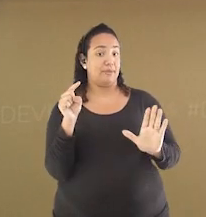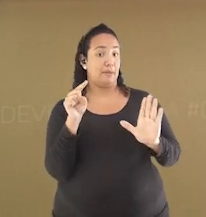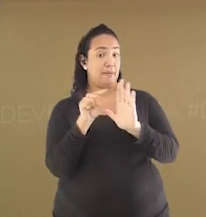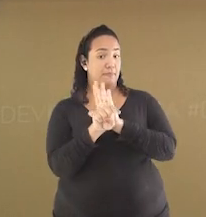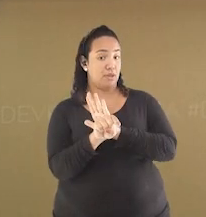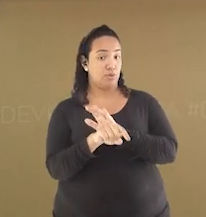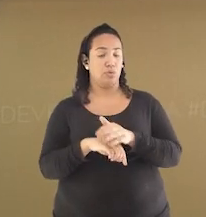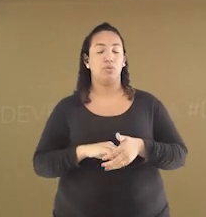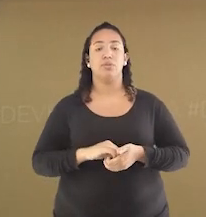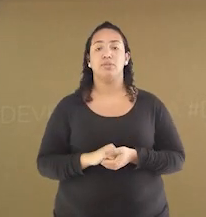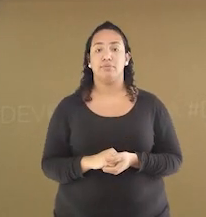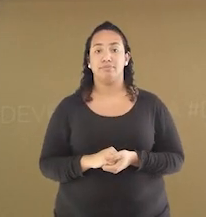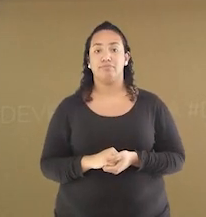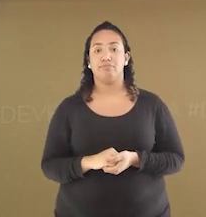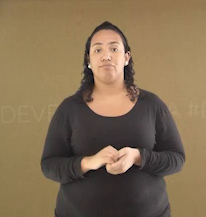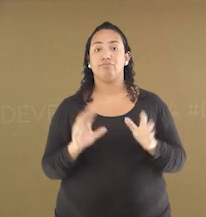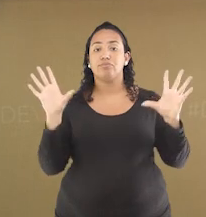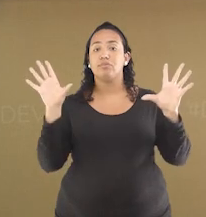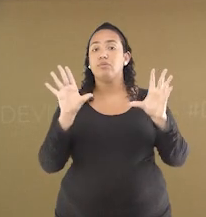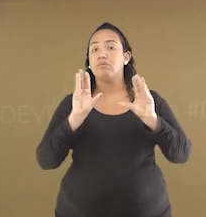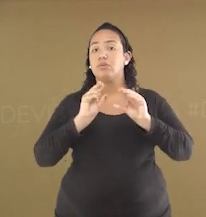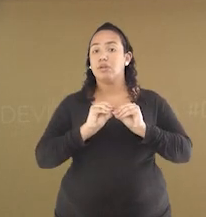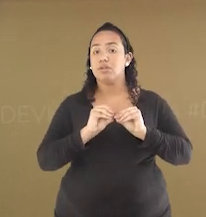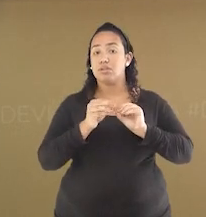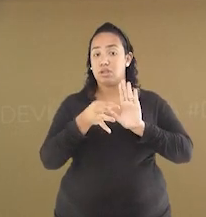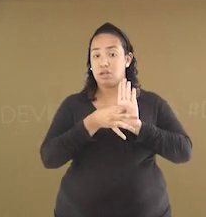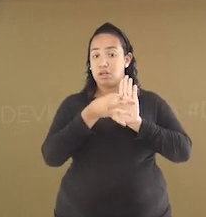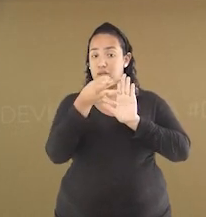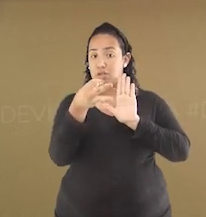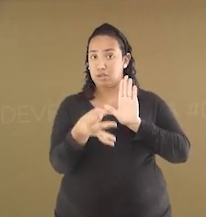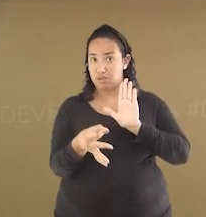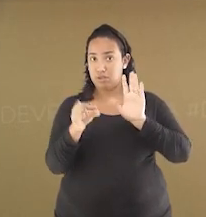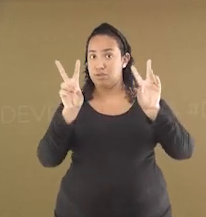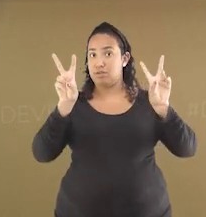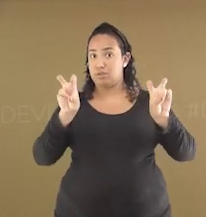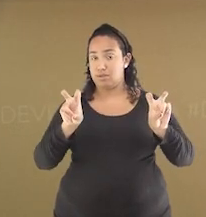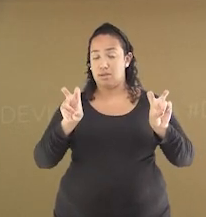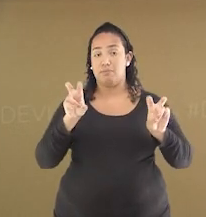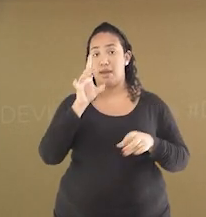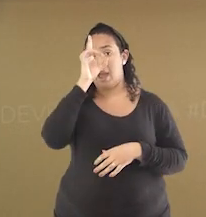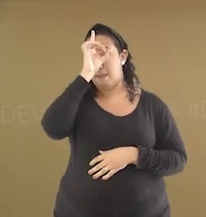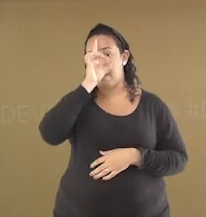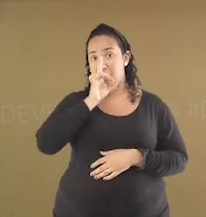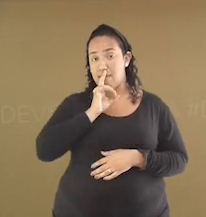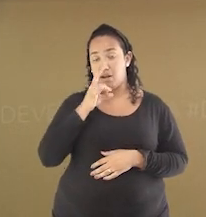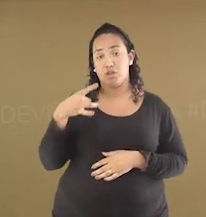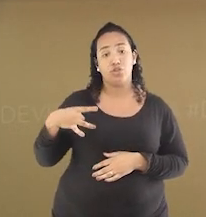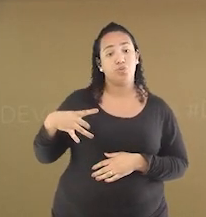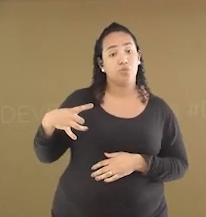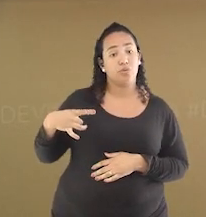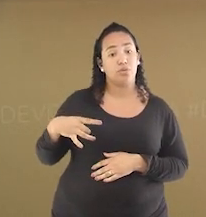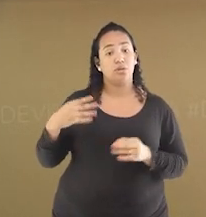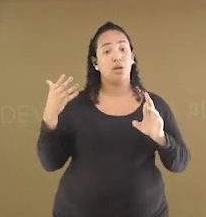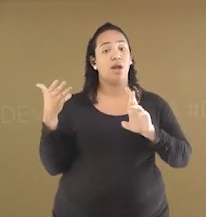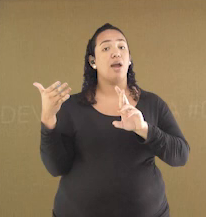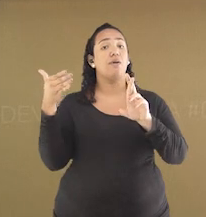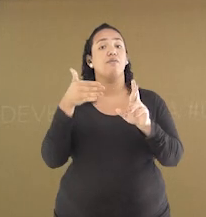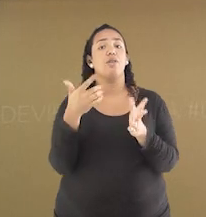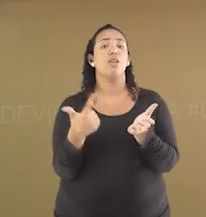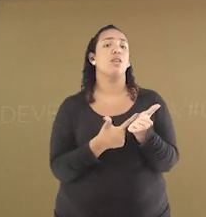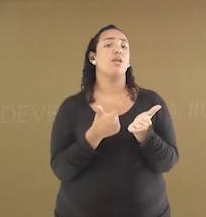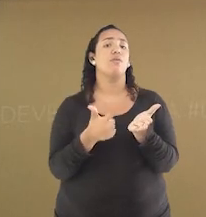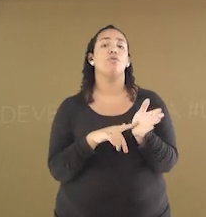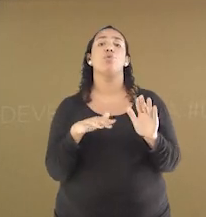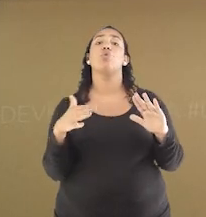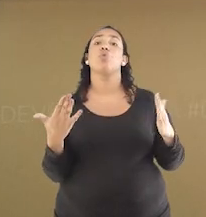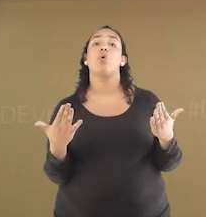Questão 2. Essa resenha crítica intitulada Amarela de Medo é referente a que